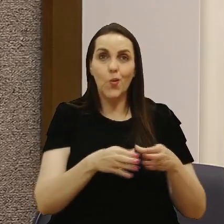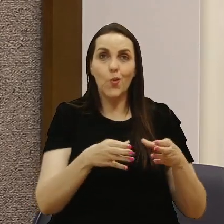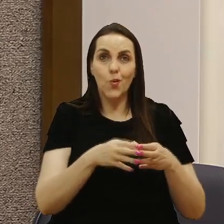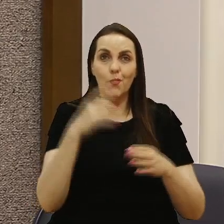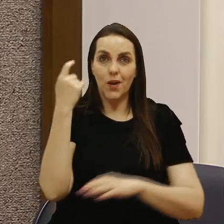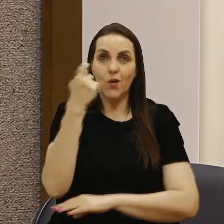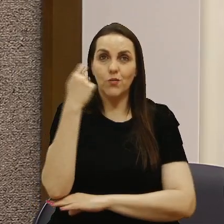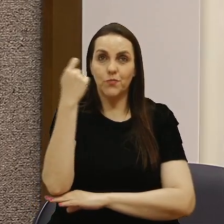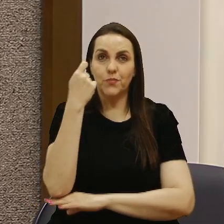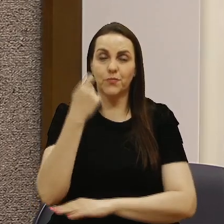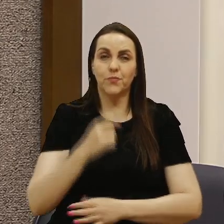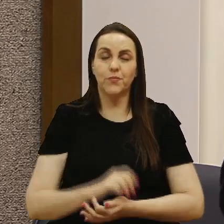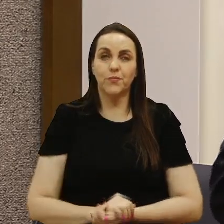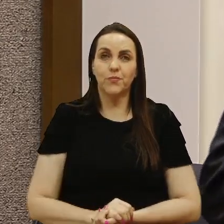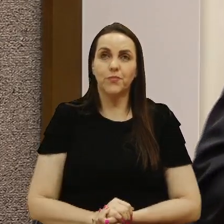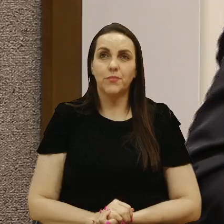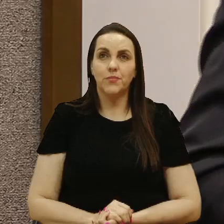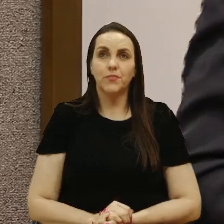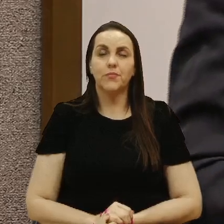inclusive,